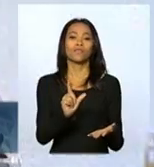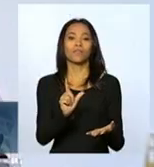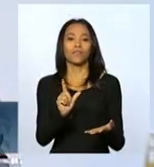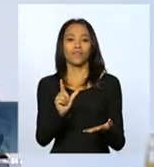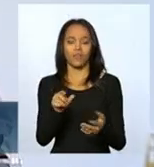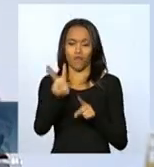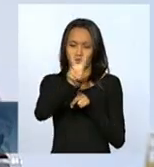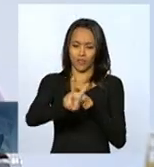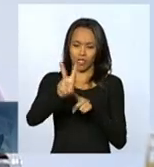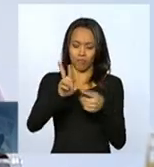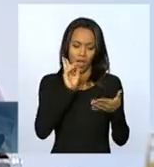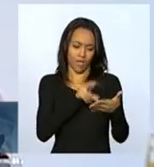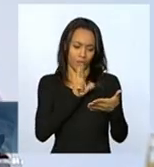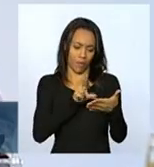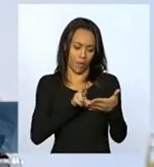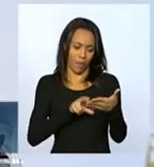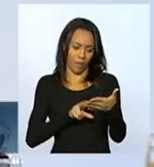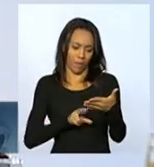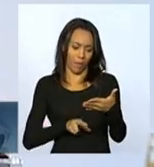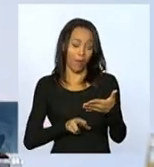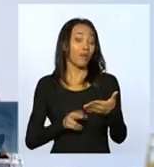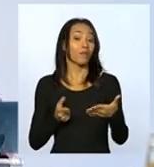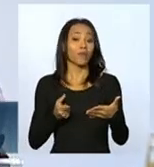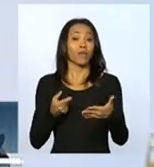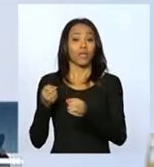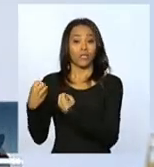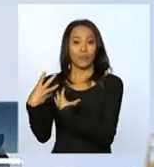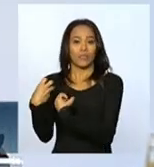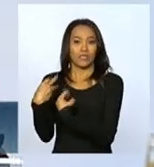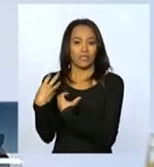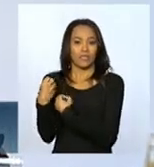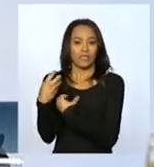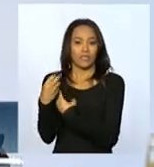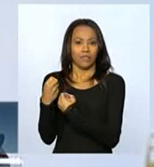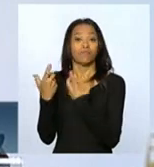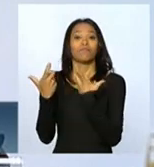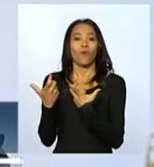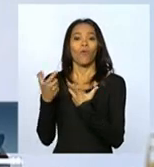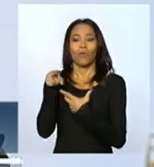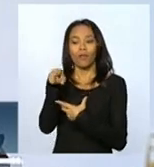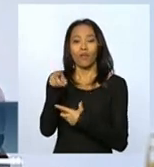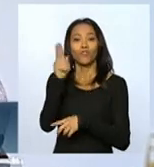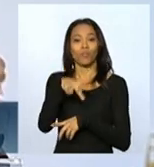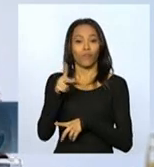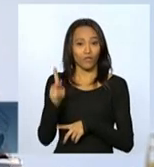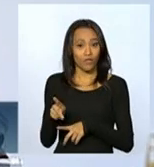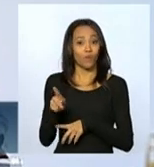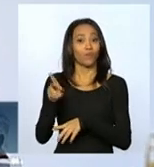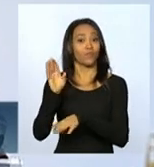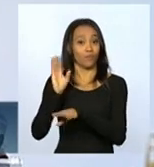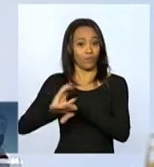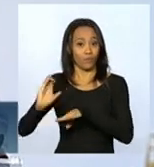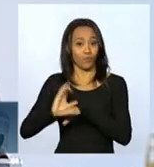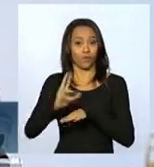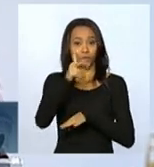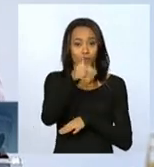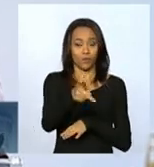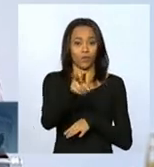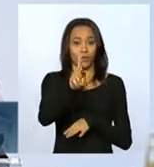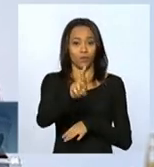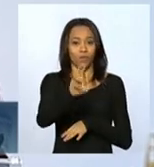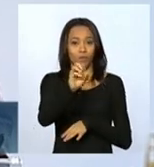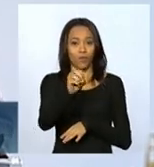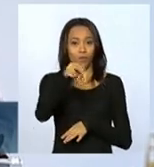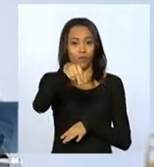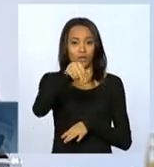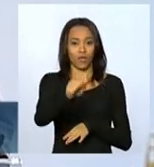do vestibular com base nas matérias que foram instruídas justamente pelos professores do Pronatec.